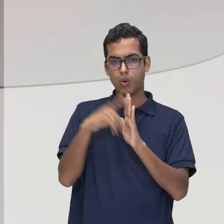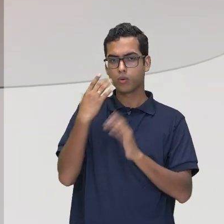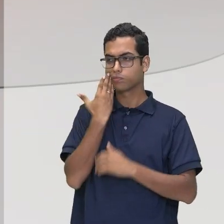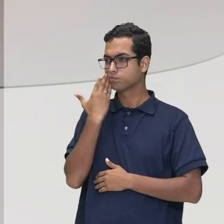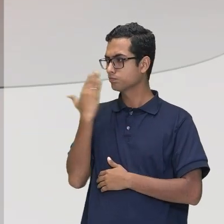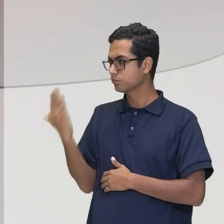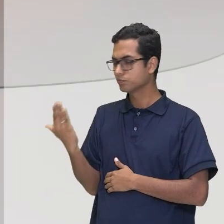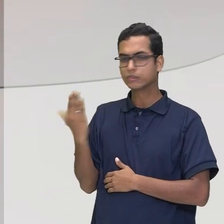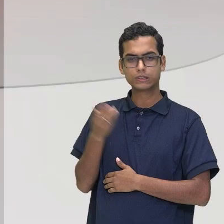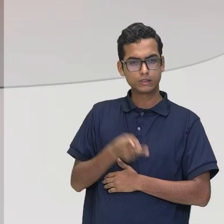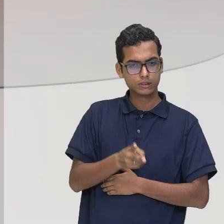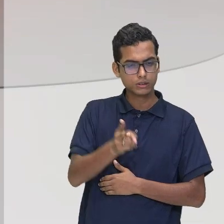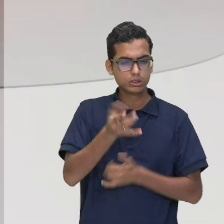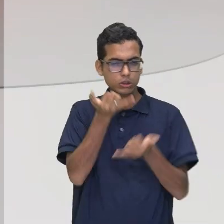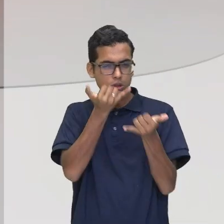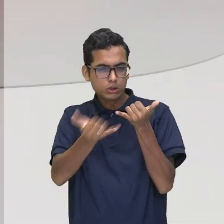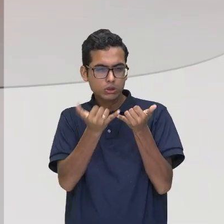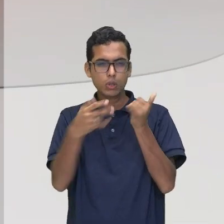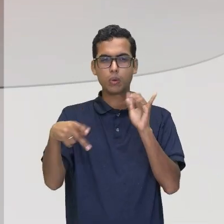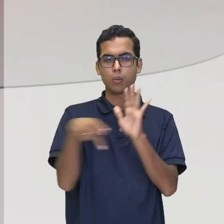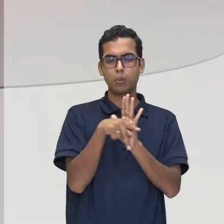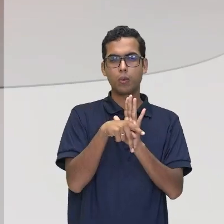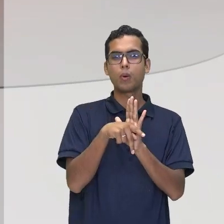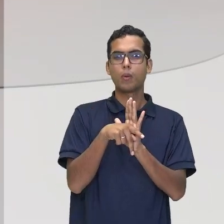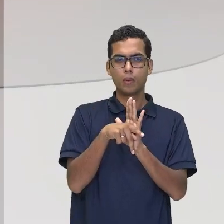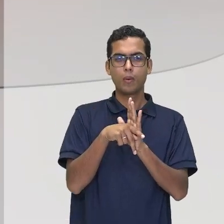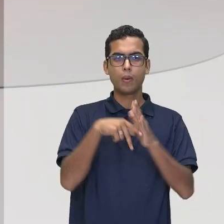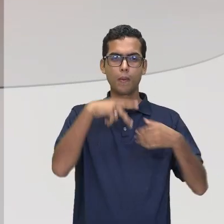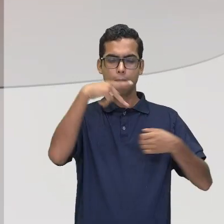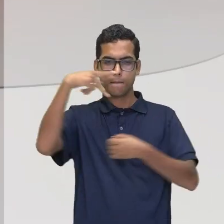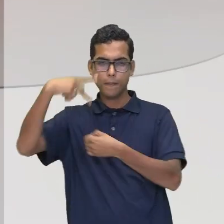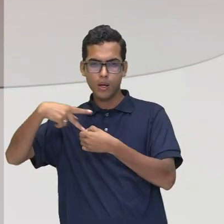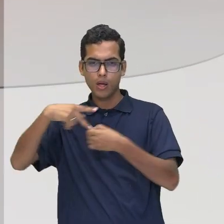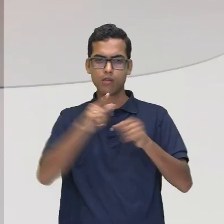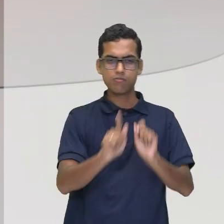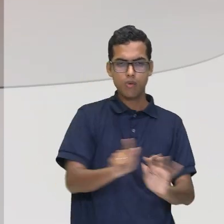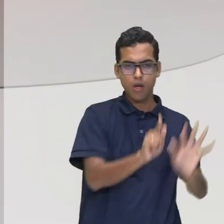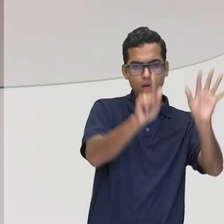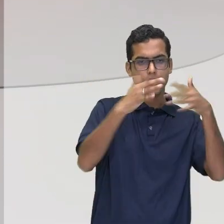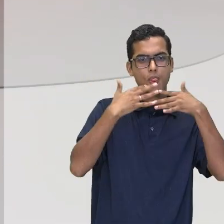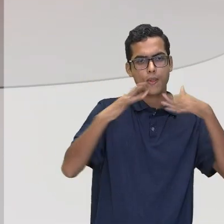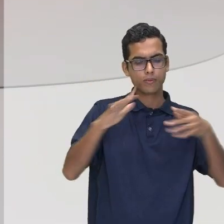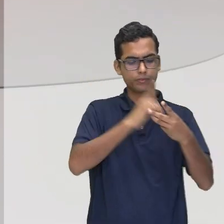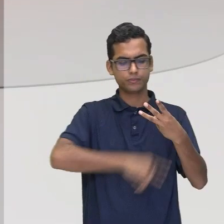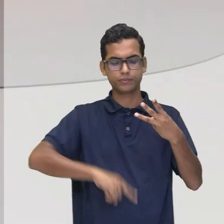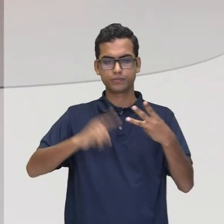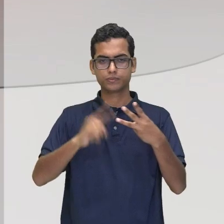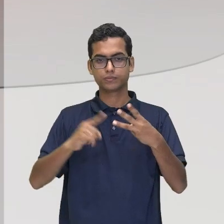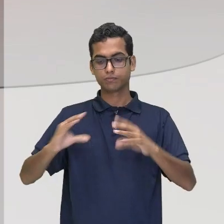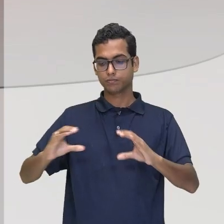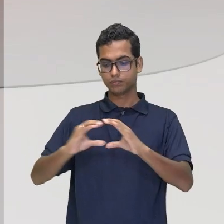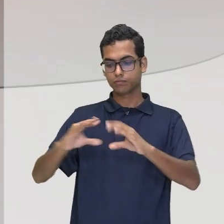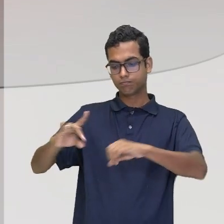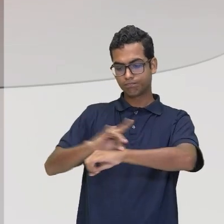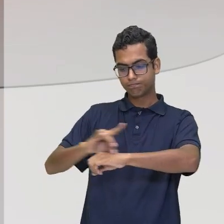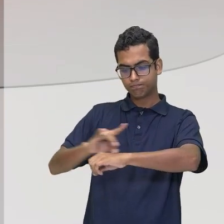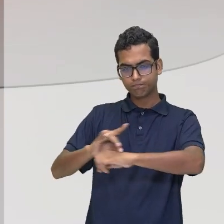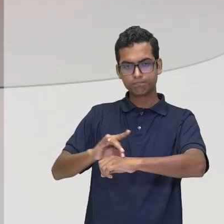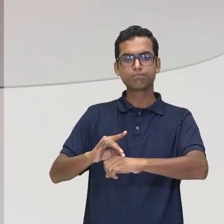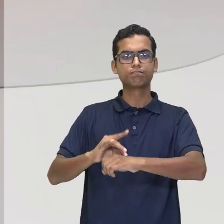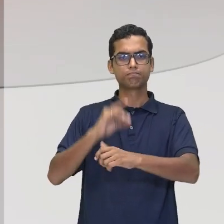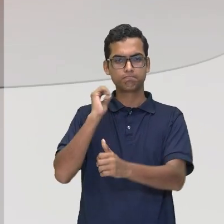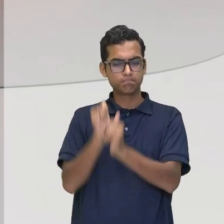muito parecida com a do petróleo. E por último, o carvão natural ou carvão mineral, que também é um